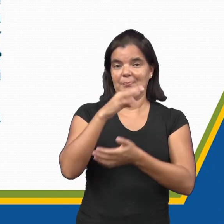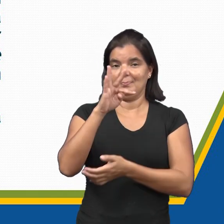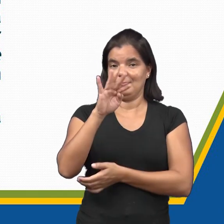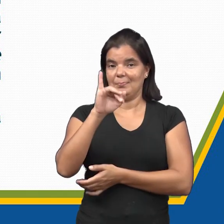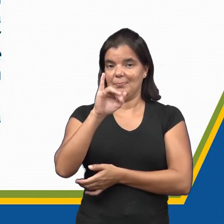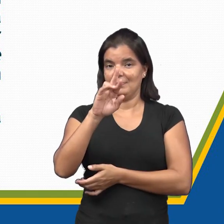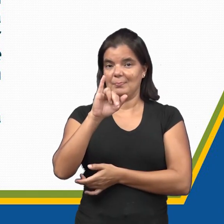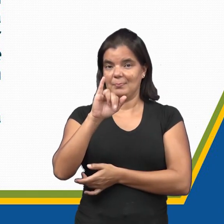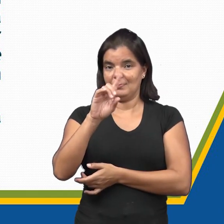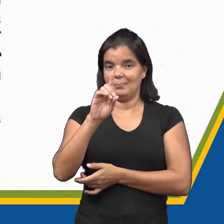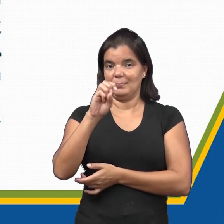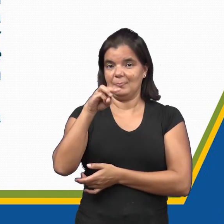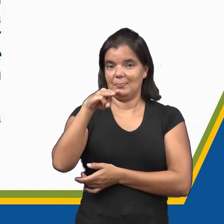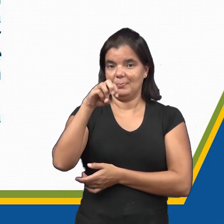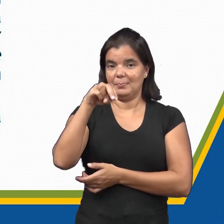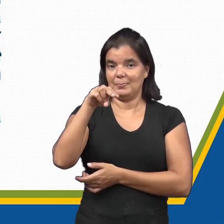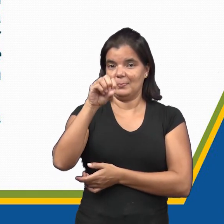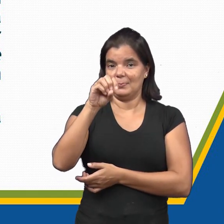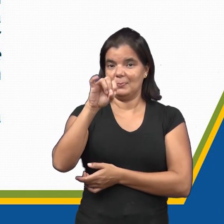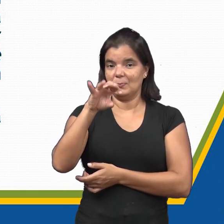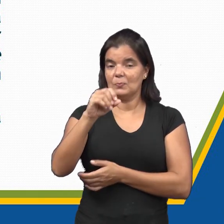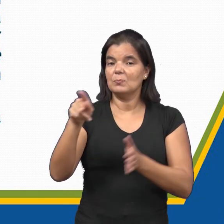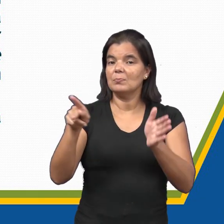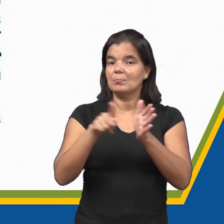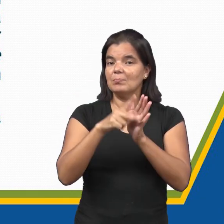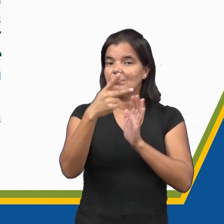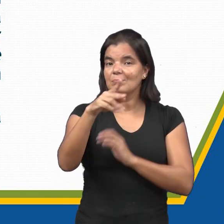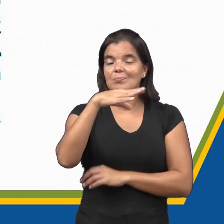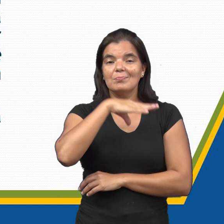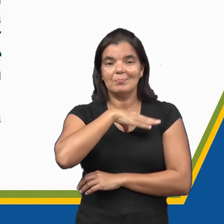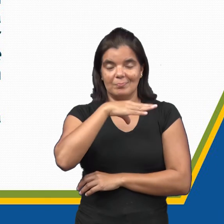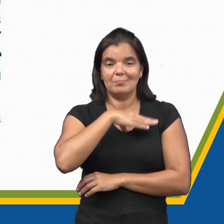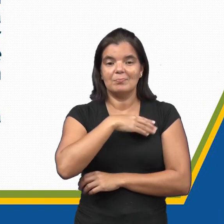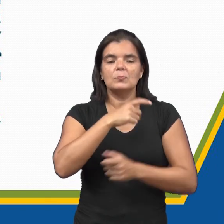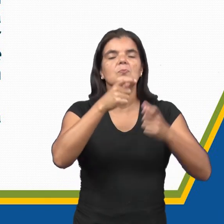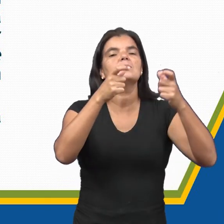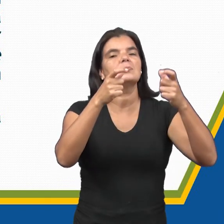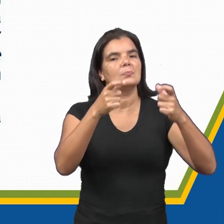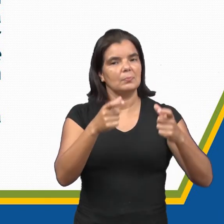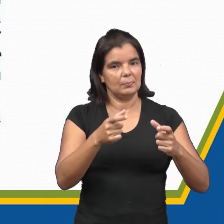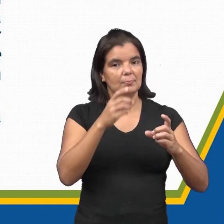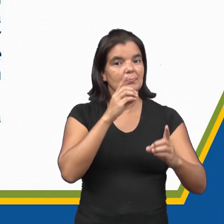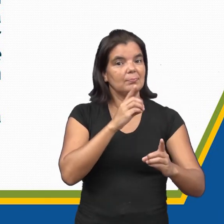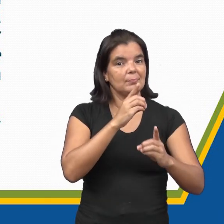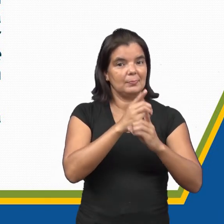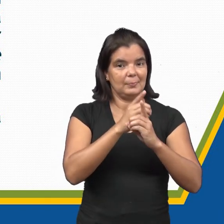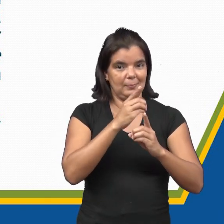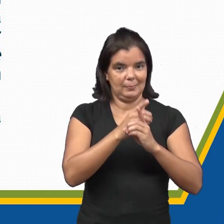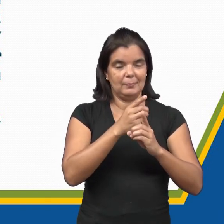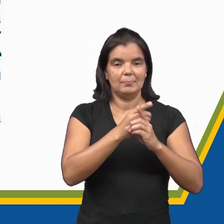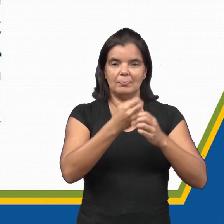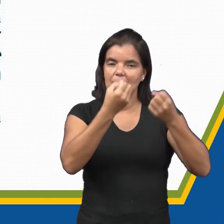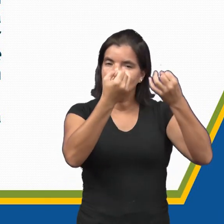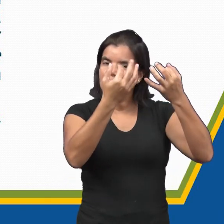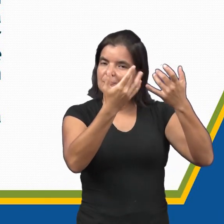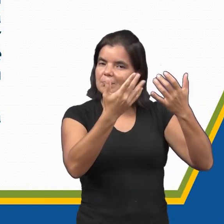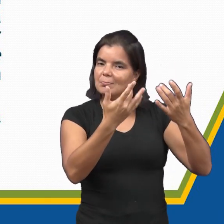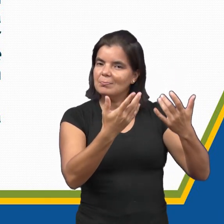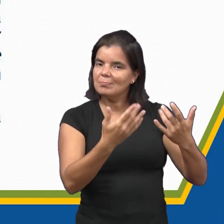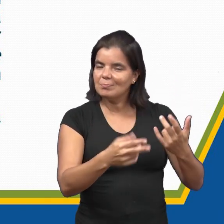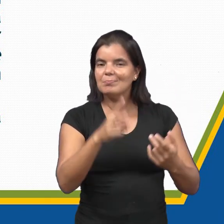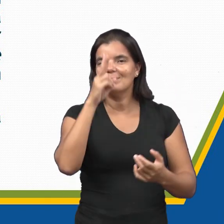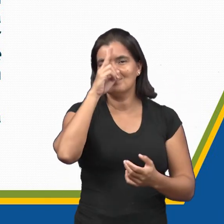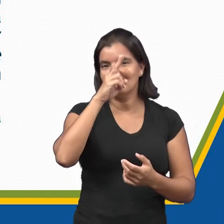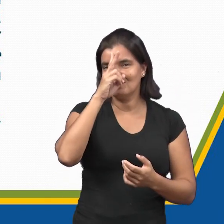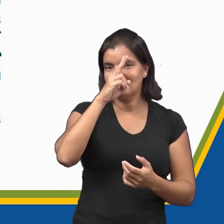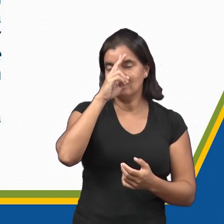arte tridimensional que faz parte da sua comunidade. Destaque o lugar em que ela está localizada, descreva a história dessa obra de